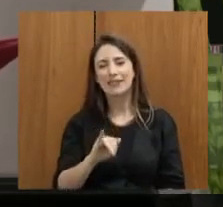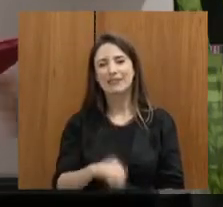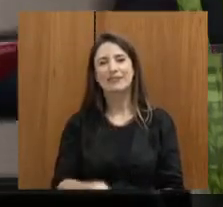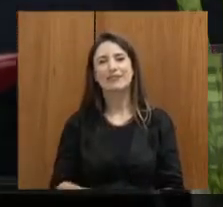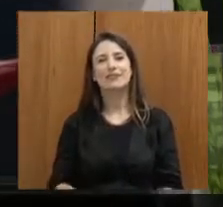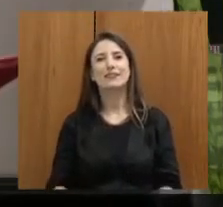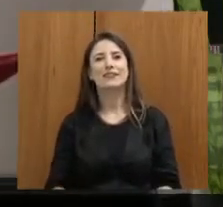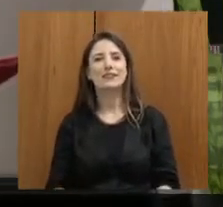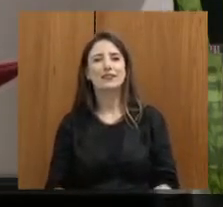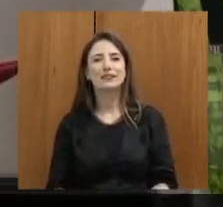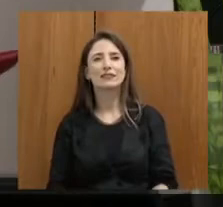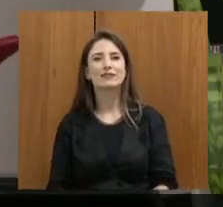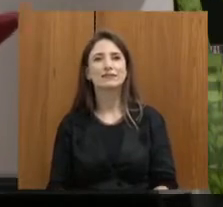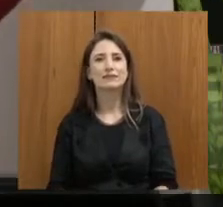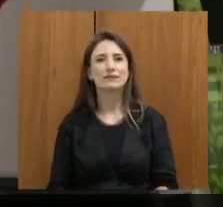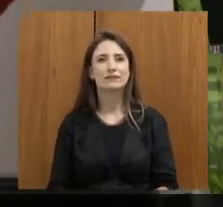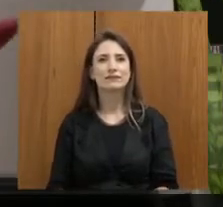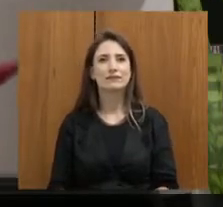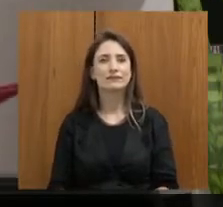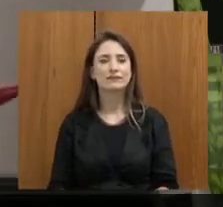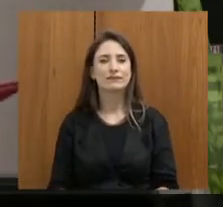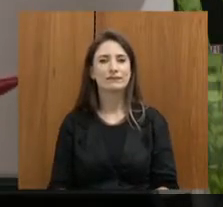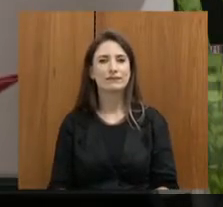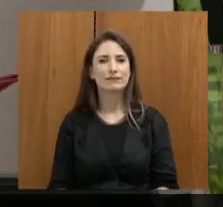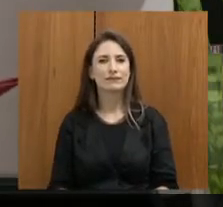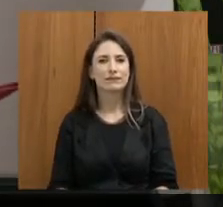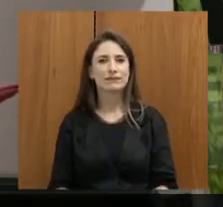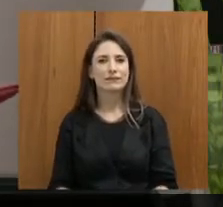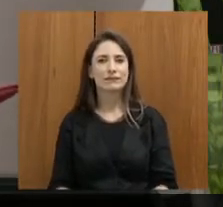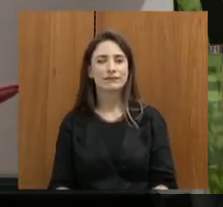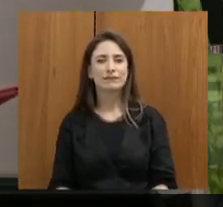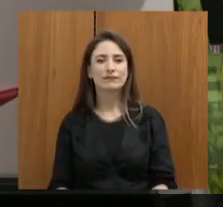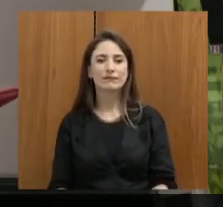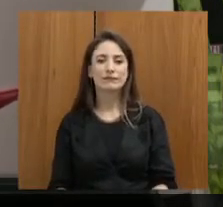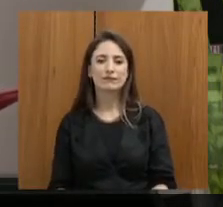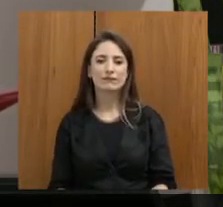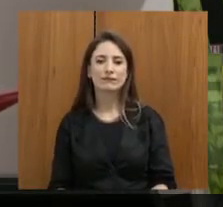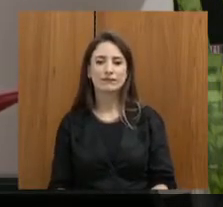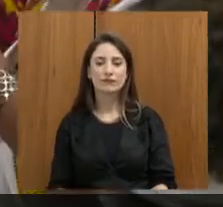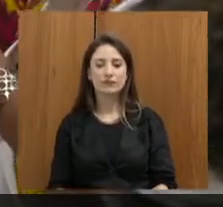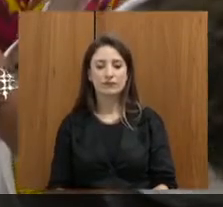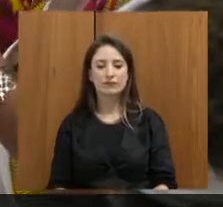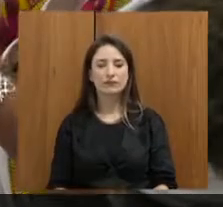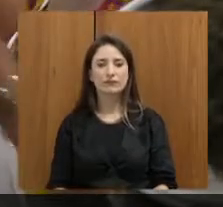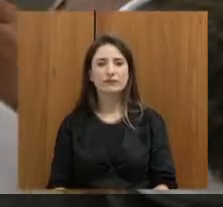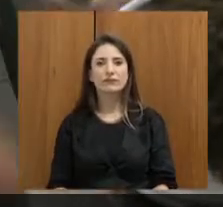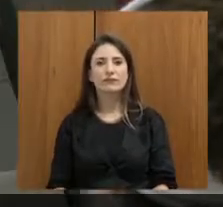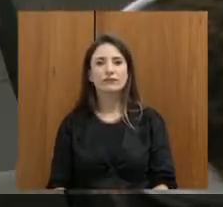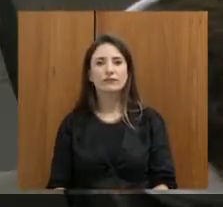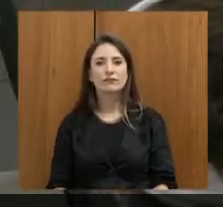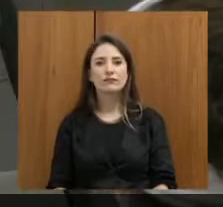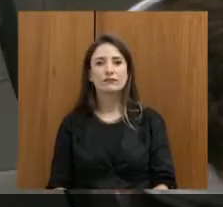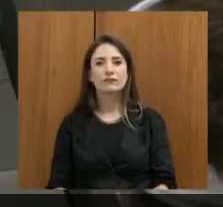pouquinho é só instantinho E aí